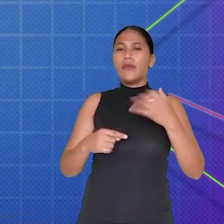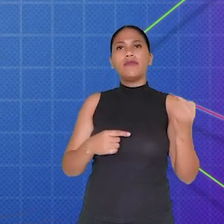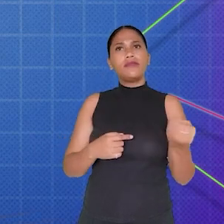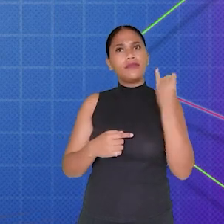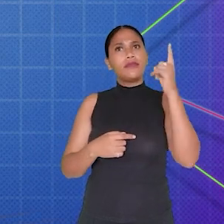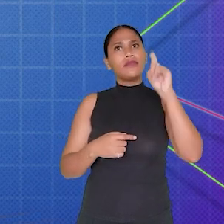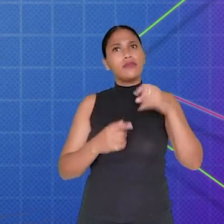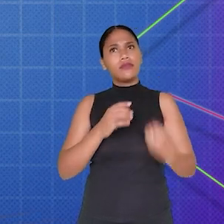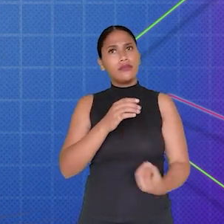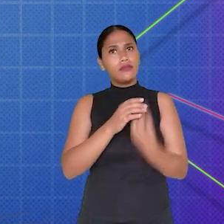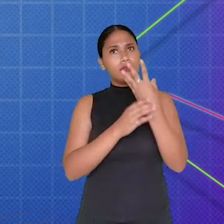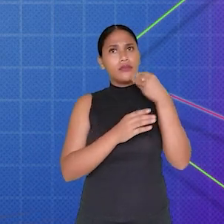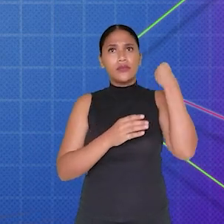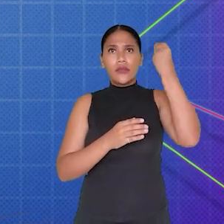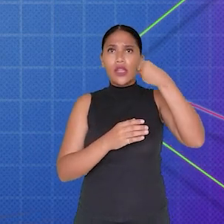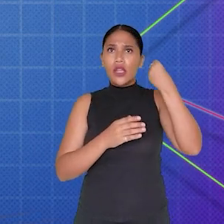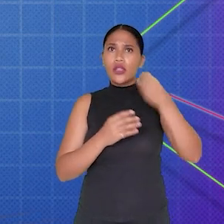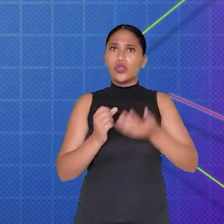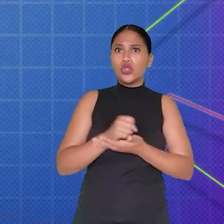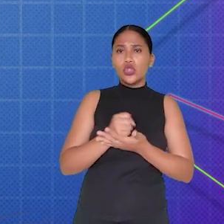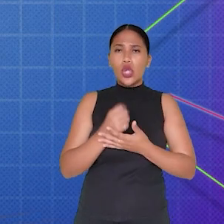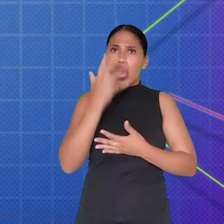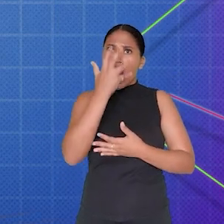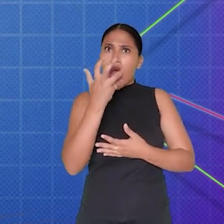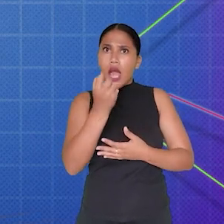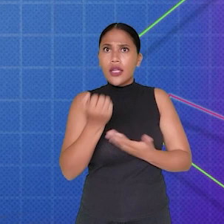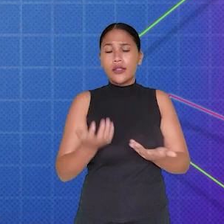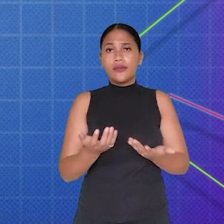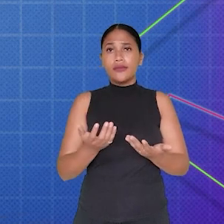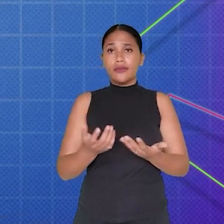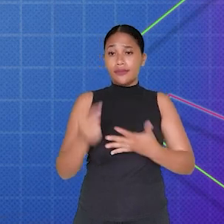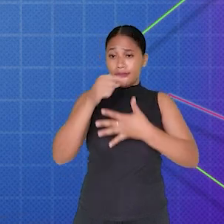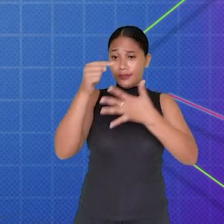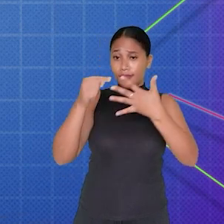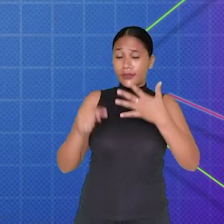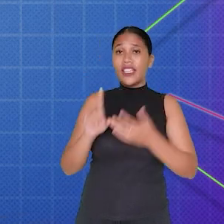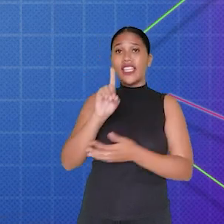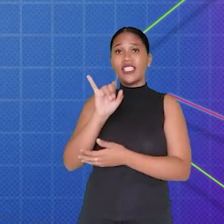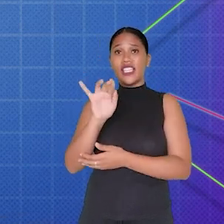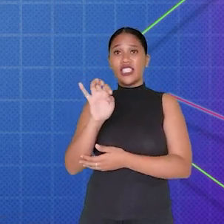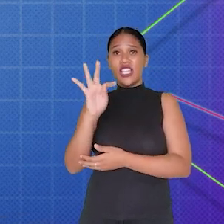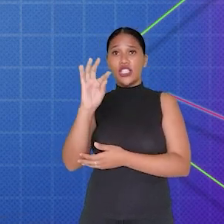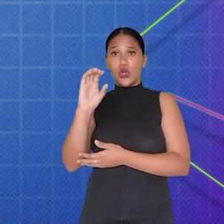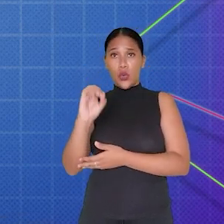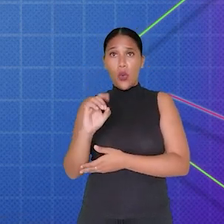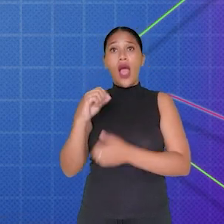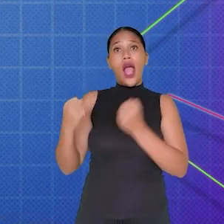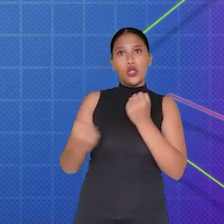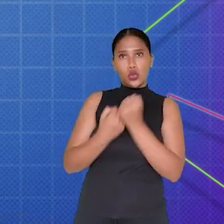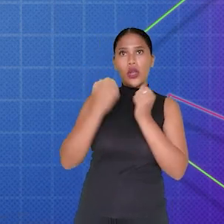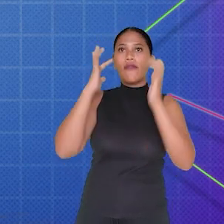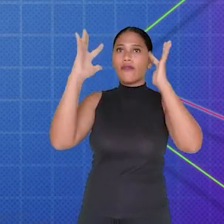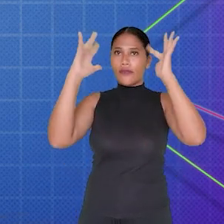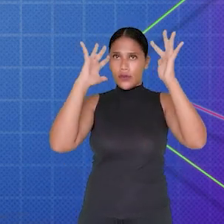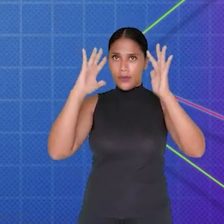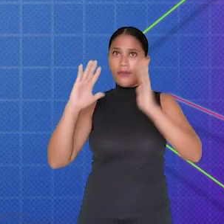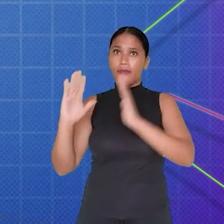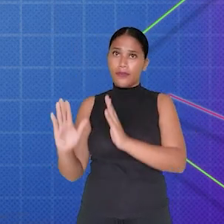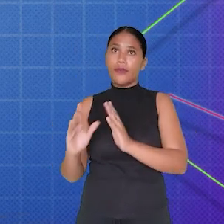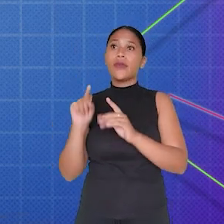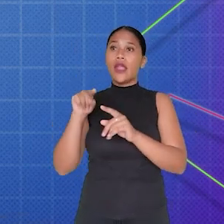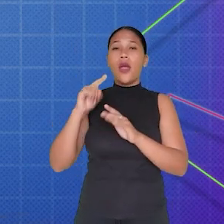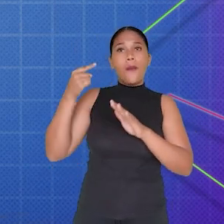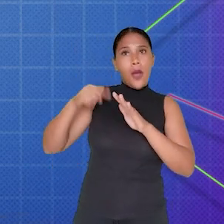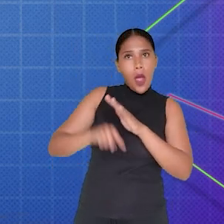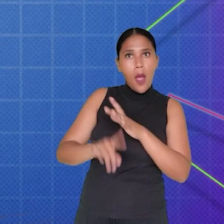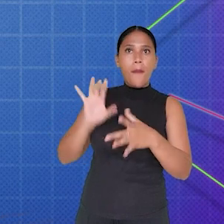ambos os elementos são importantes para a criação de uma experiência de jogo envolvente e coesa. Os elementos diegéticos ajudam a construir o universo